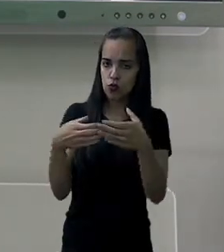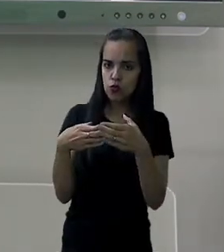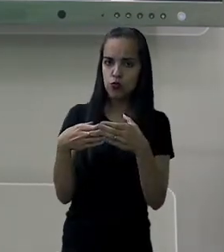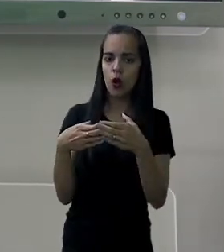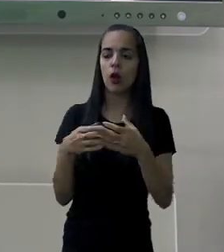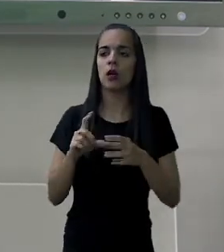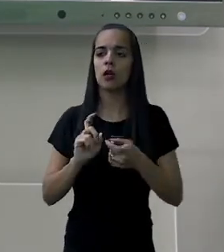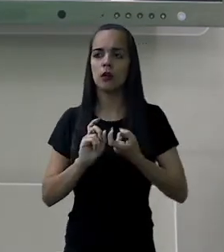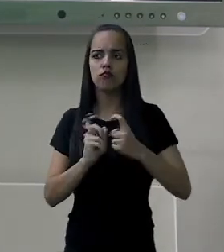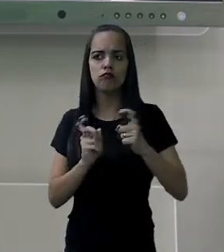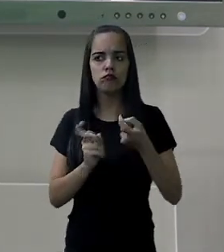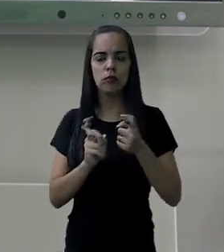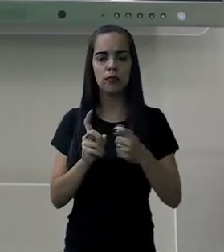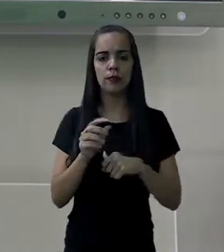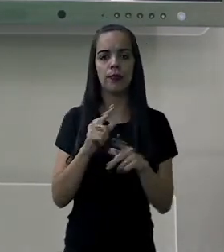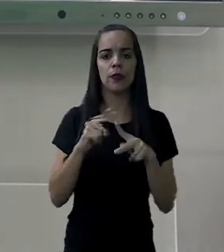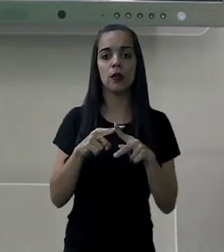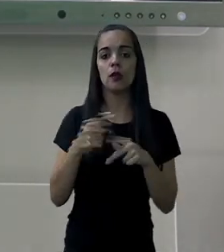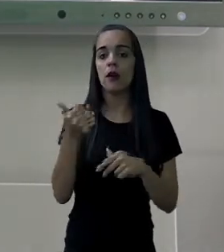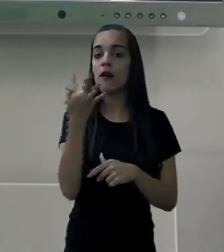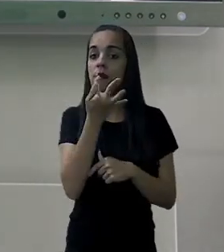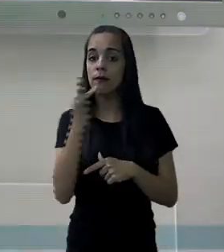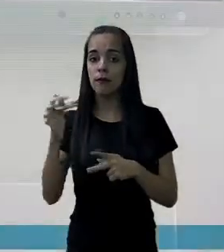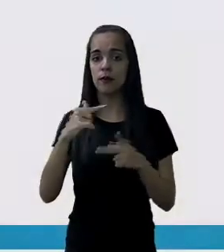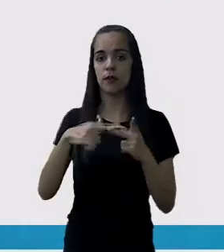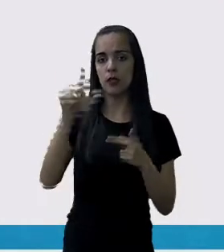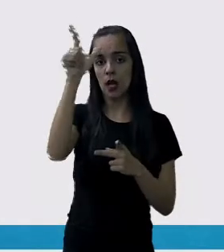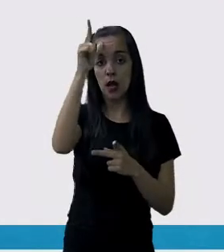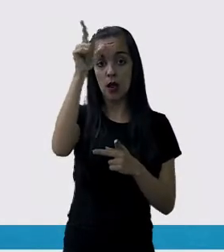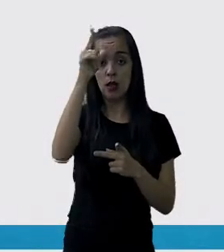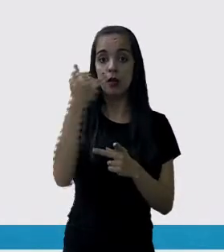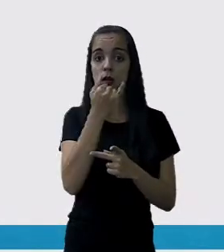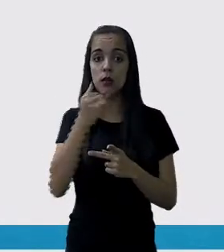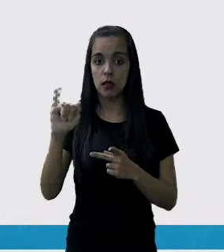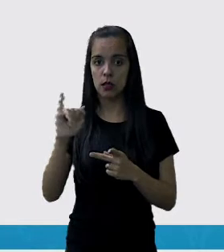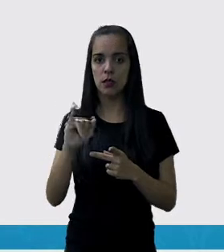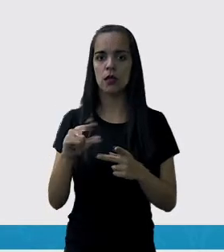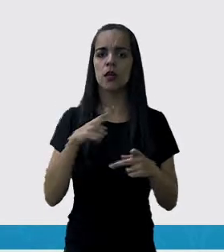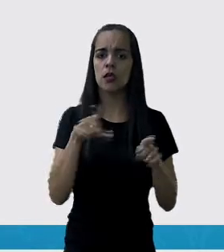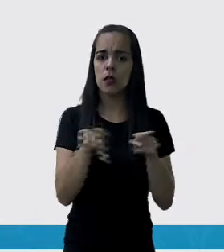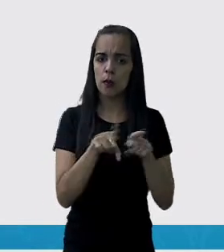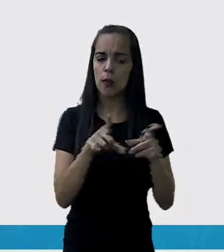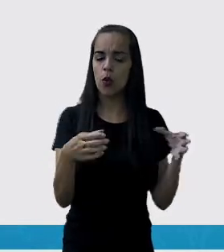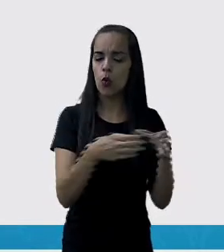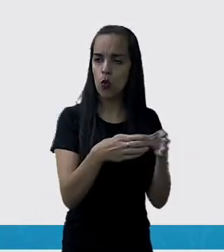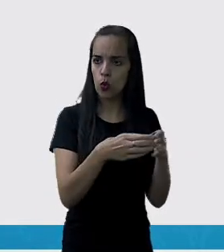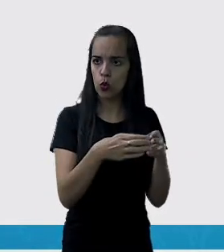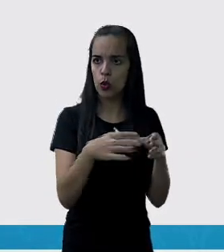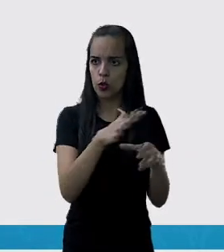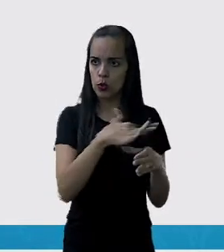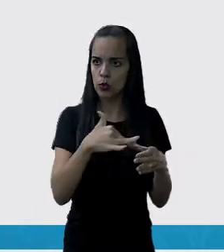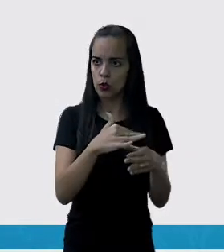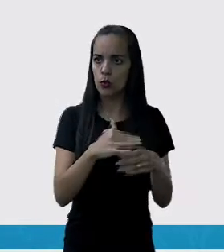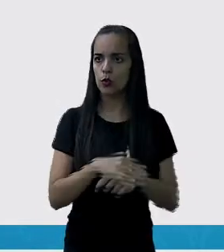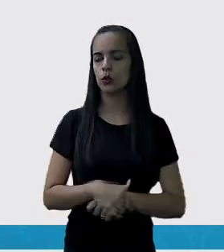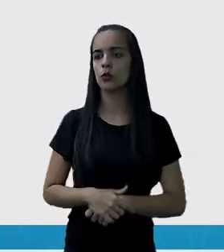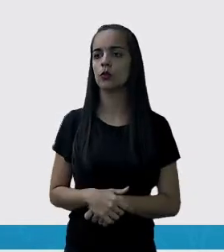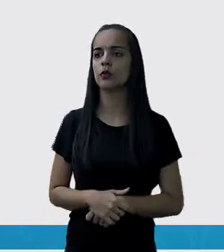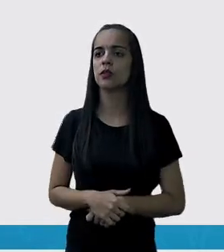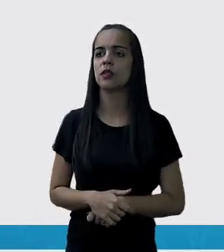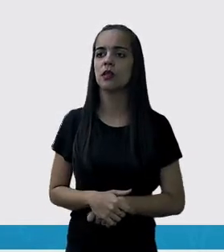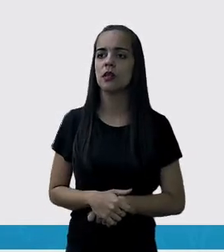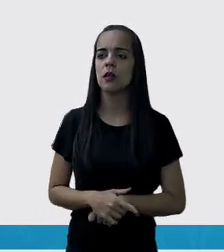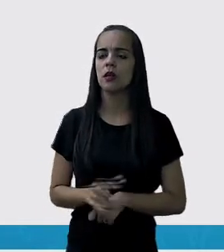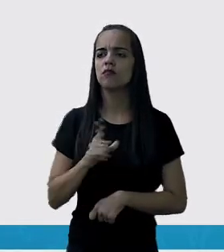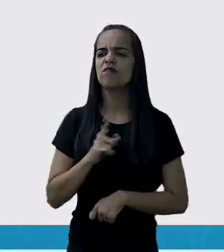juntaram mais a França, a Alemanha e a Itália, e o carvão e o aço